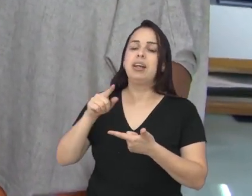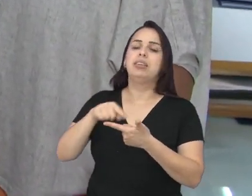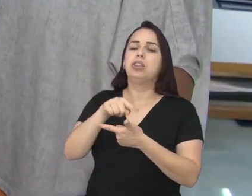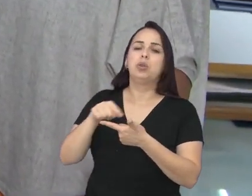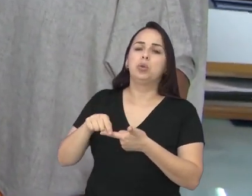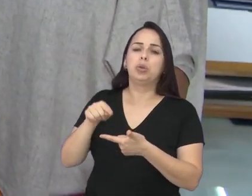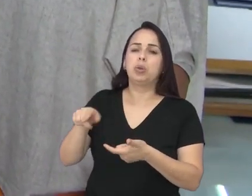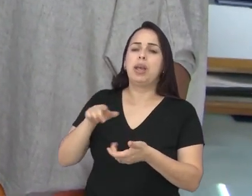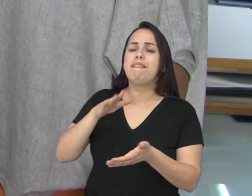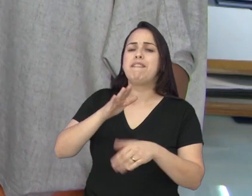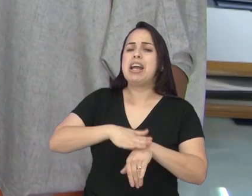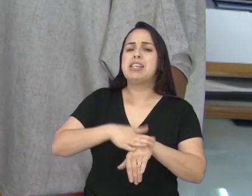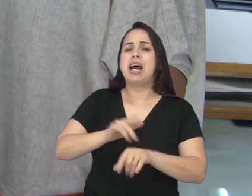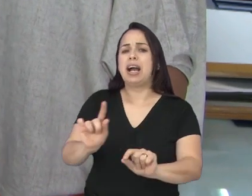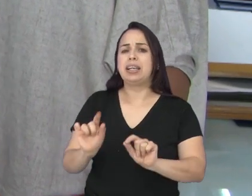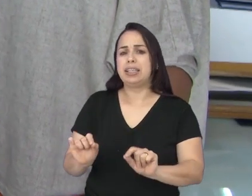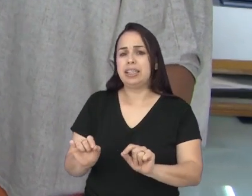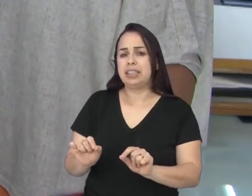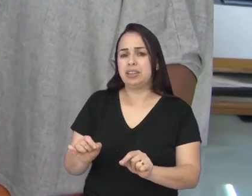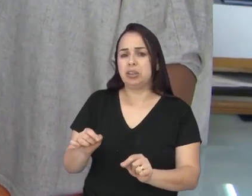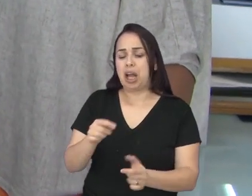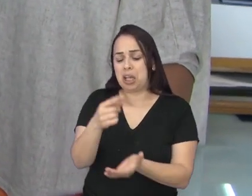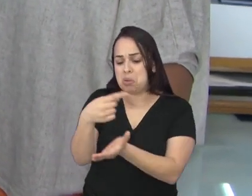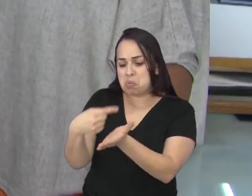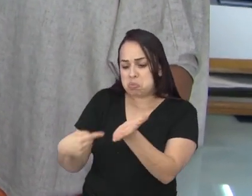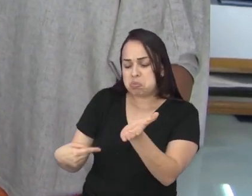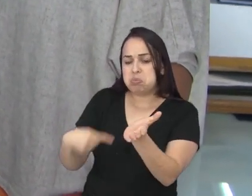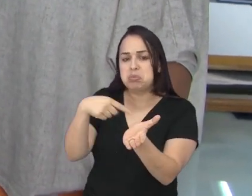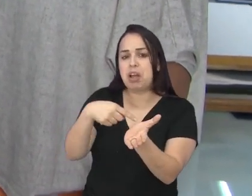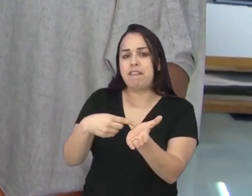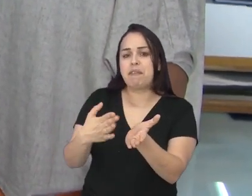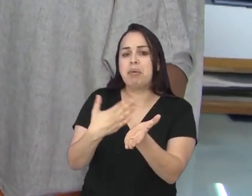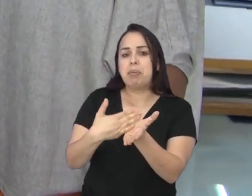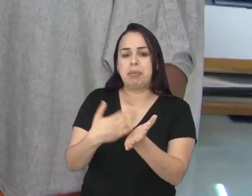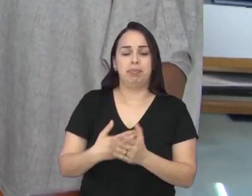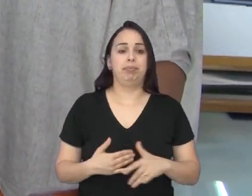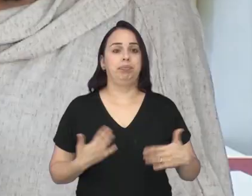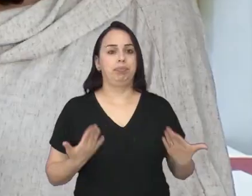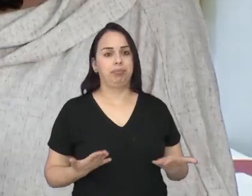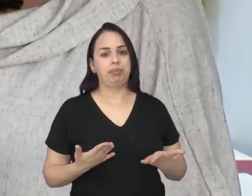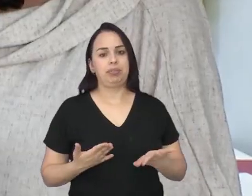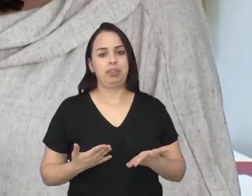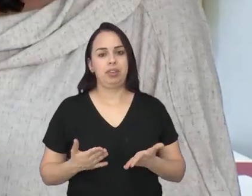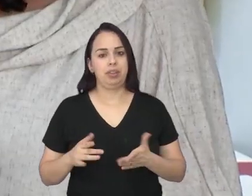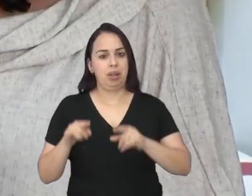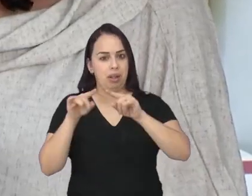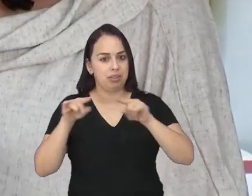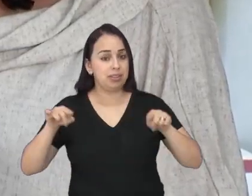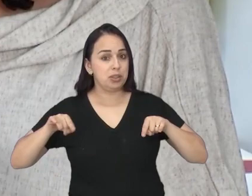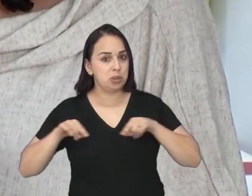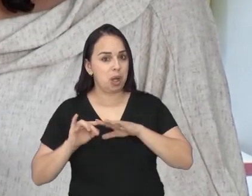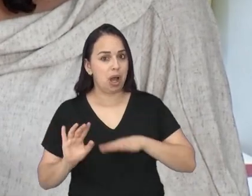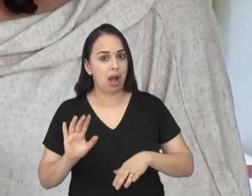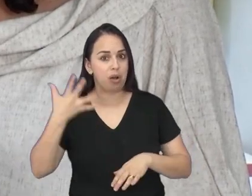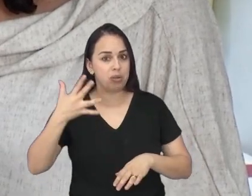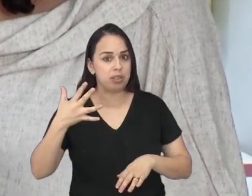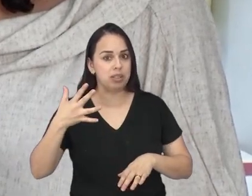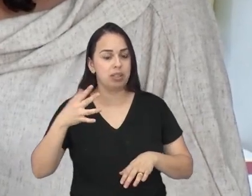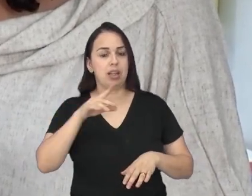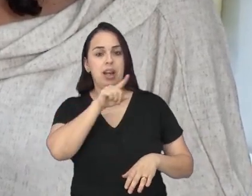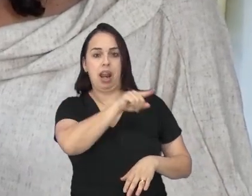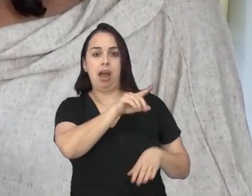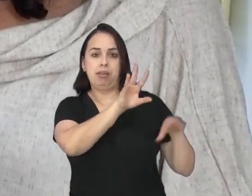o que é feito aqui no ateliê de encadernação? Então, o ateliê aconteceu com a mudança